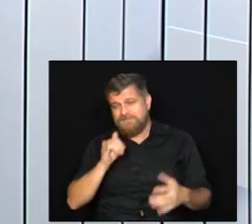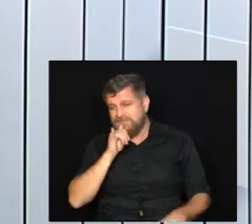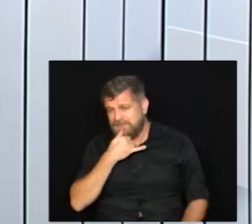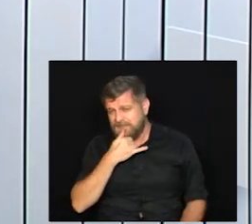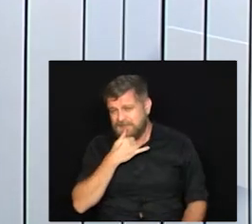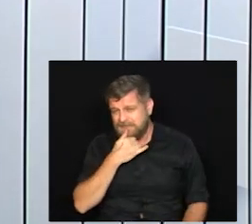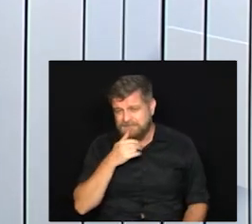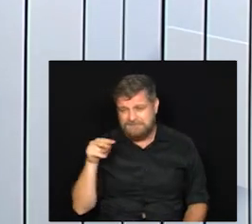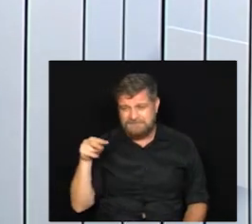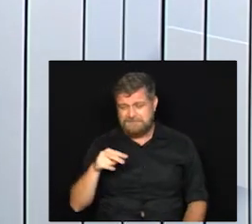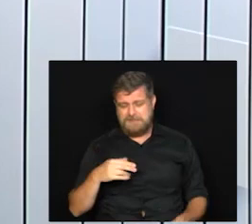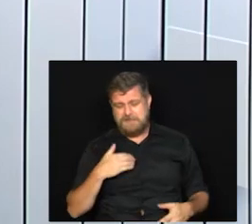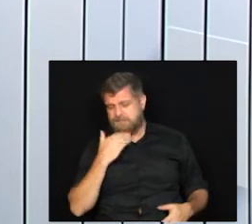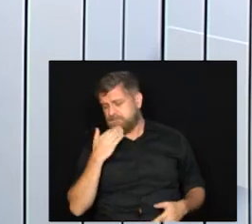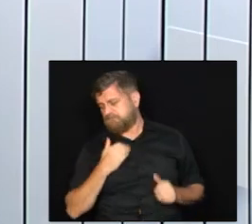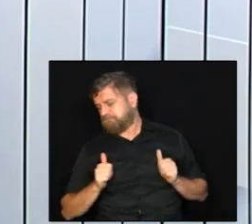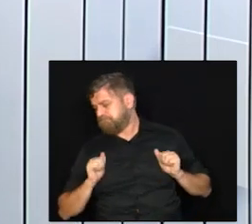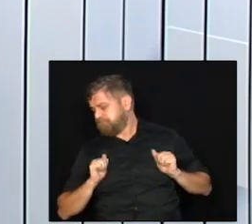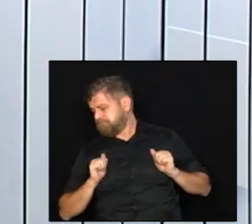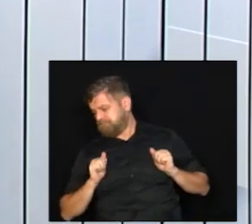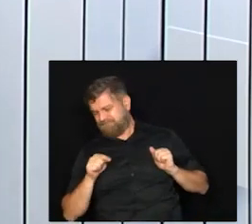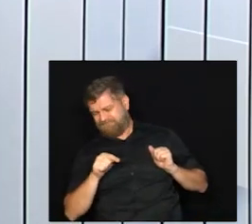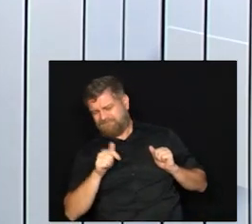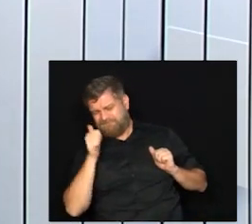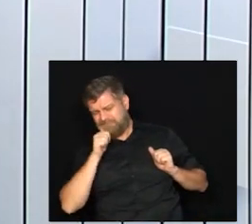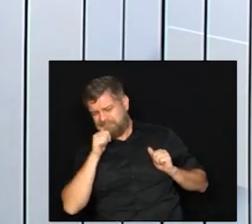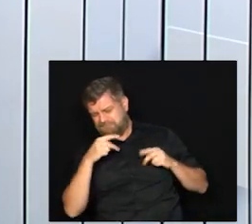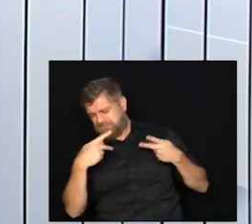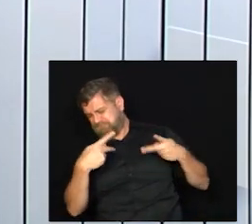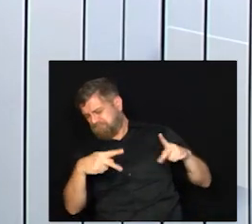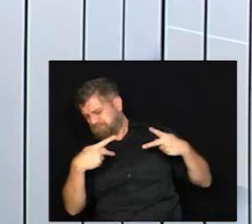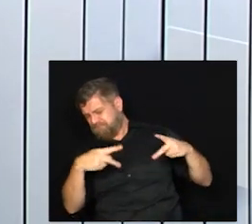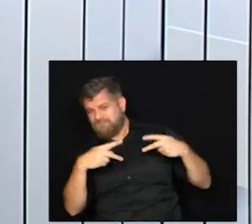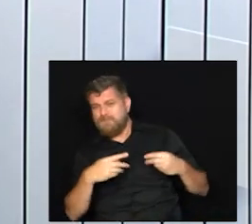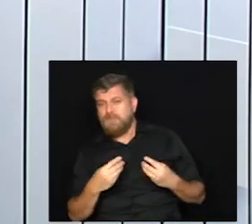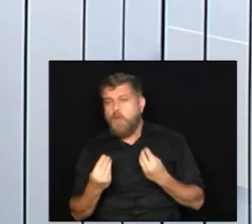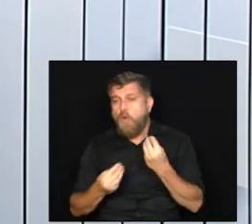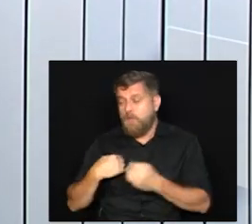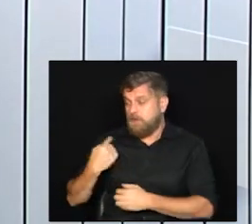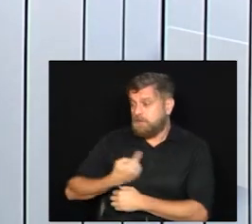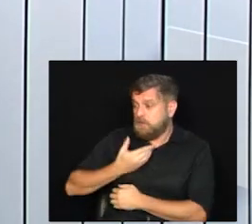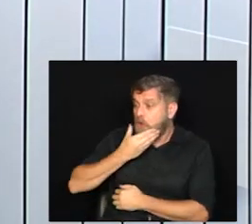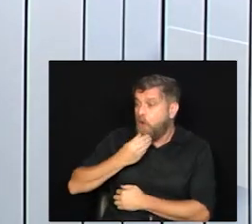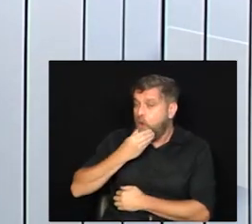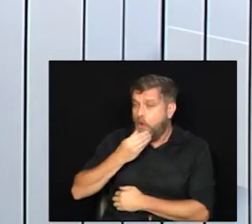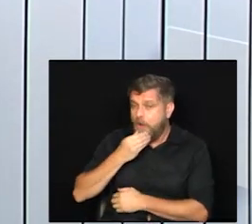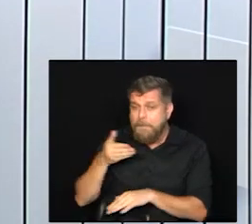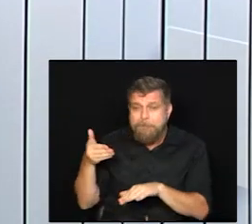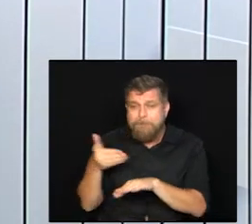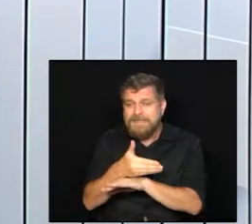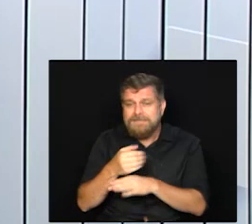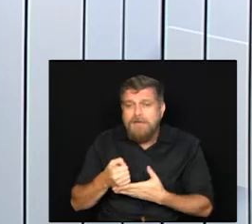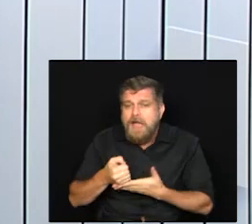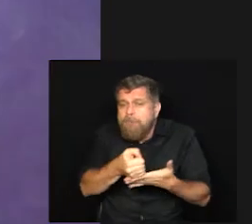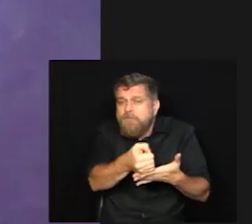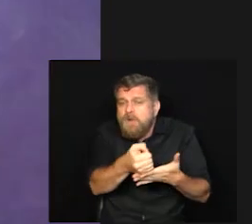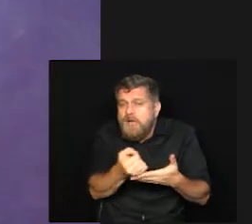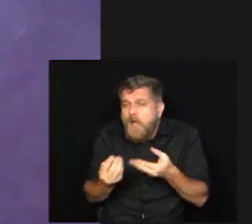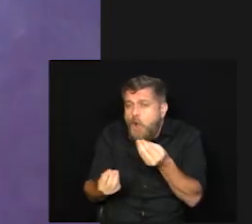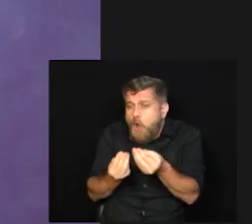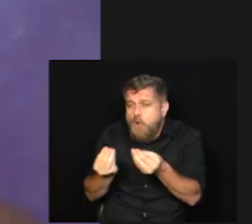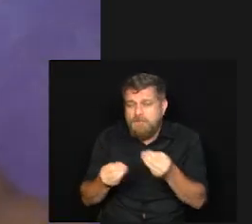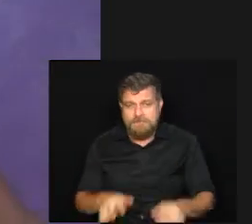bom, essa briga não é minha, então eu vou só assistir de fora. Como é que a gente pode participar disso?